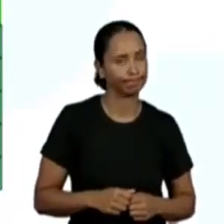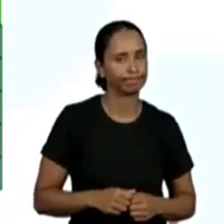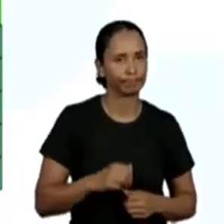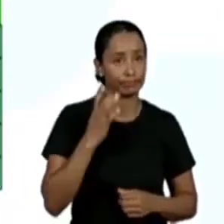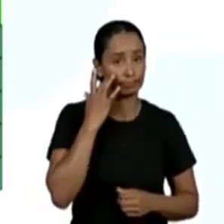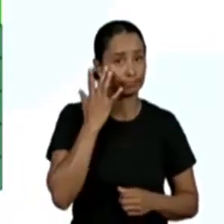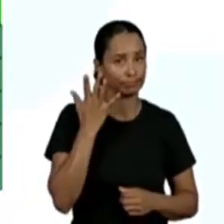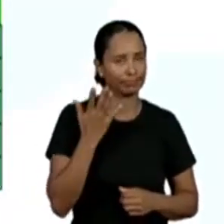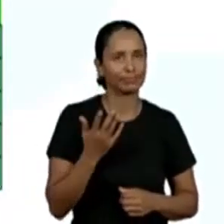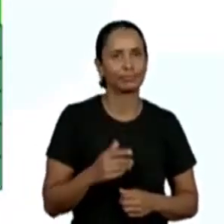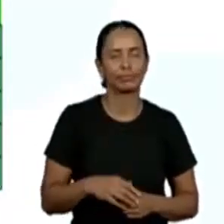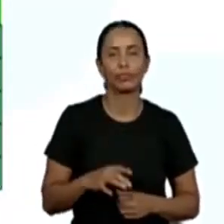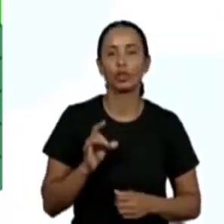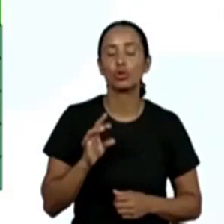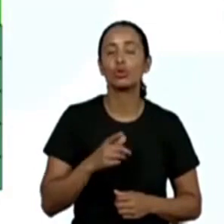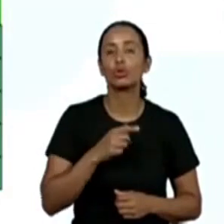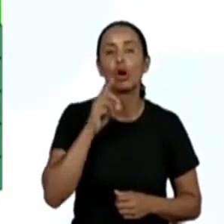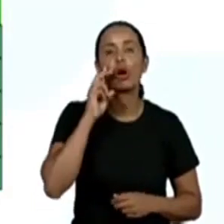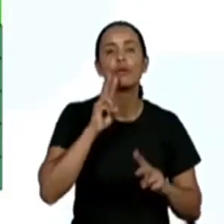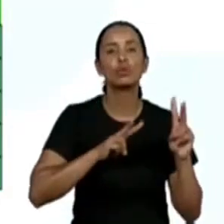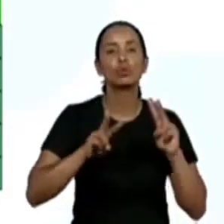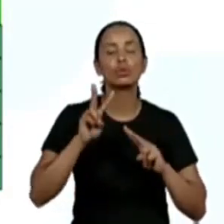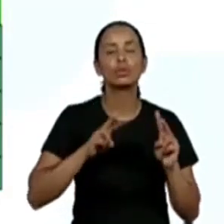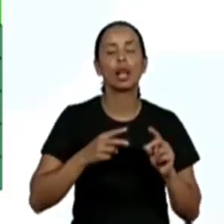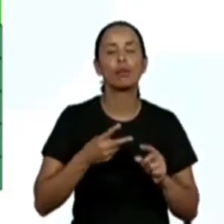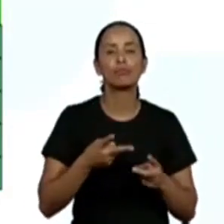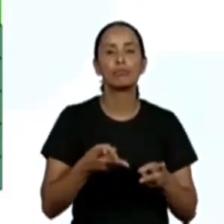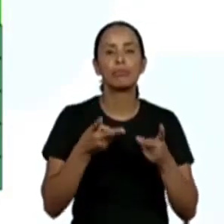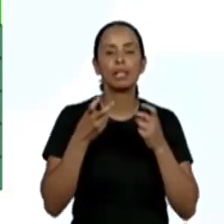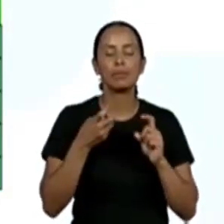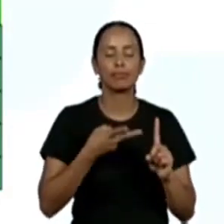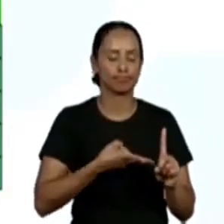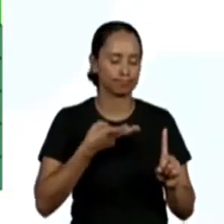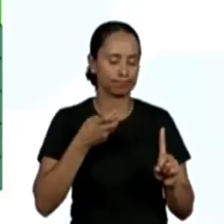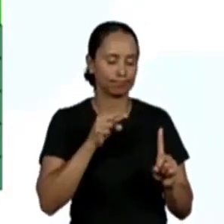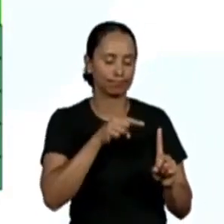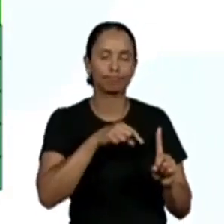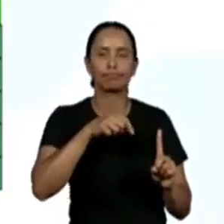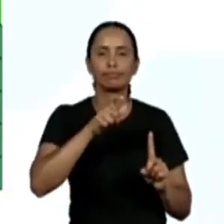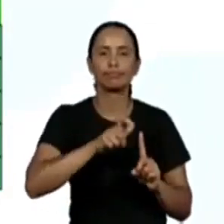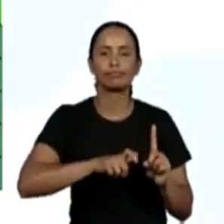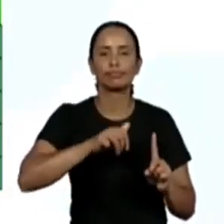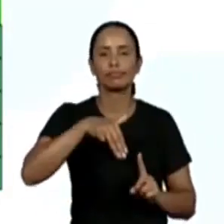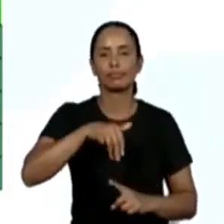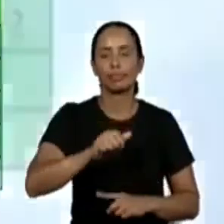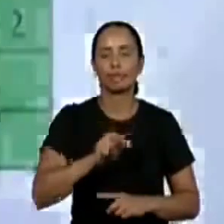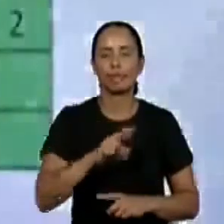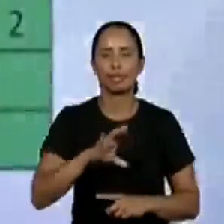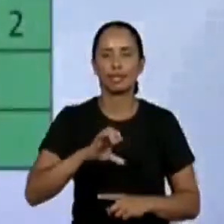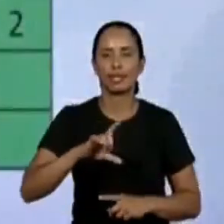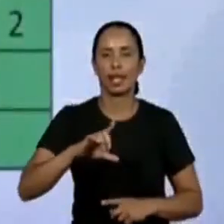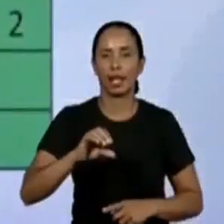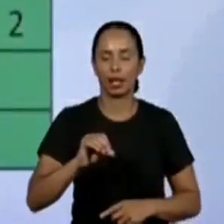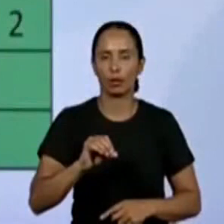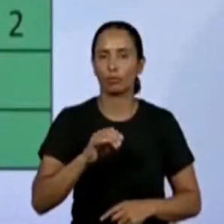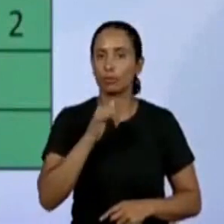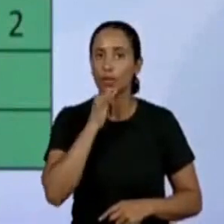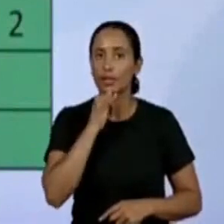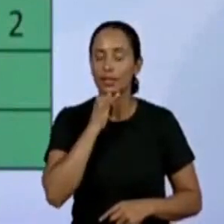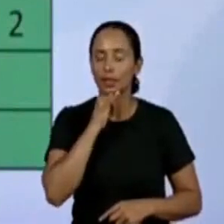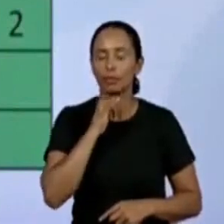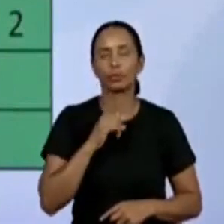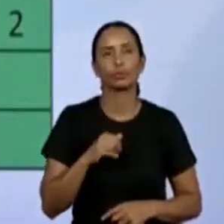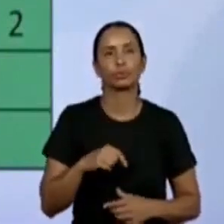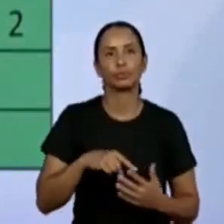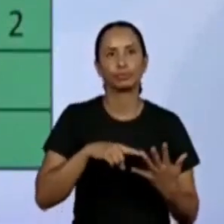eu ver o Marcelo, ó. O Marcelo, no caso aí, na casa da dezena de